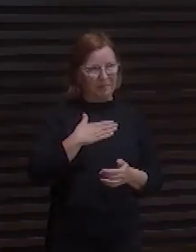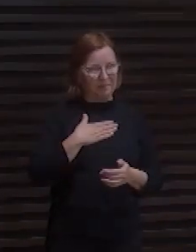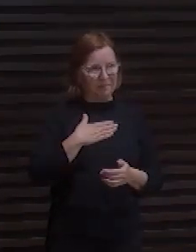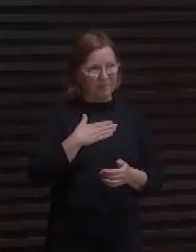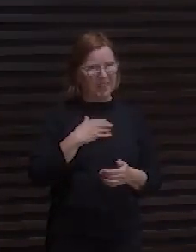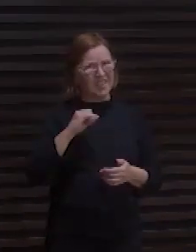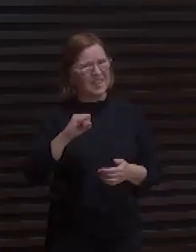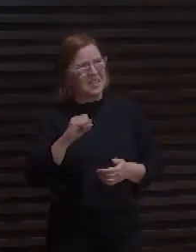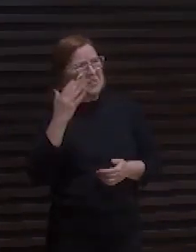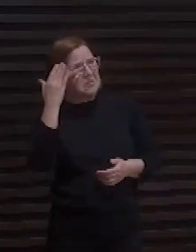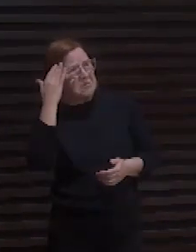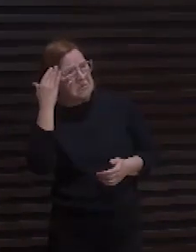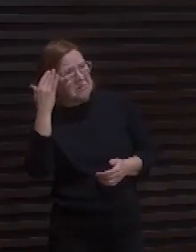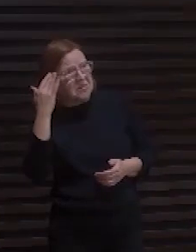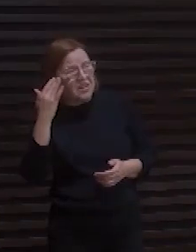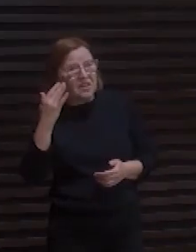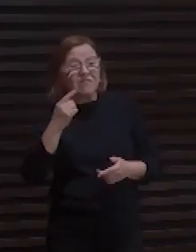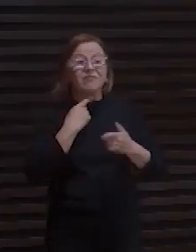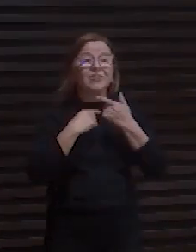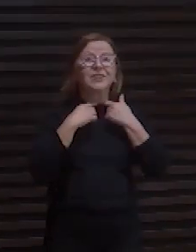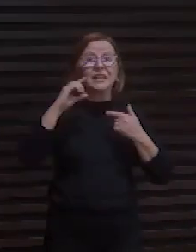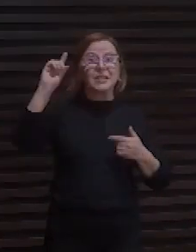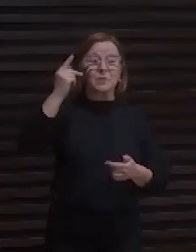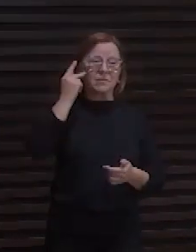se eu não sei qual a vontade dele para mim?